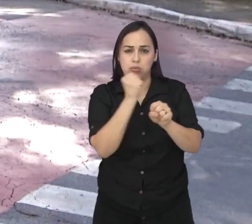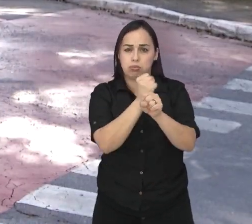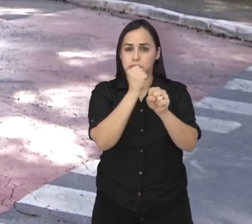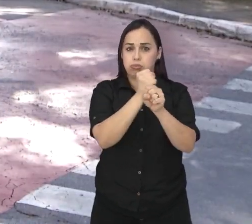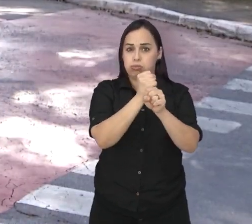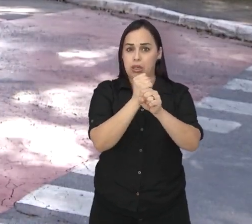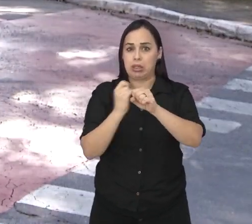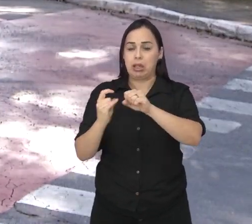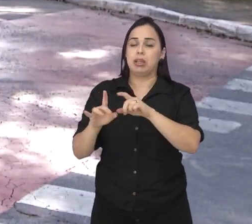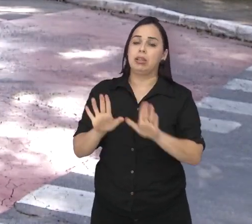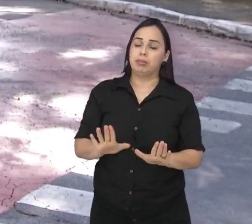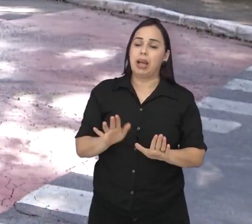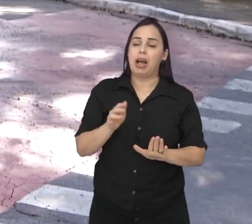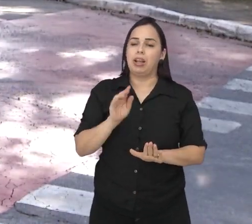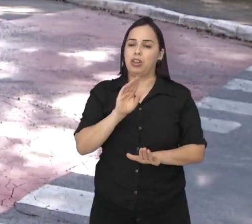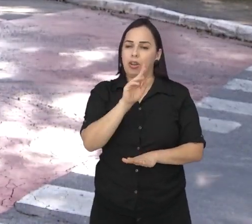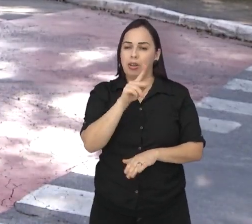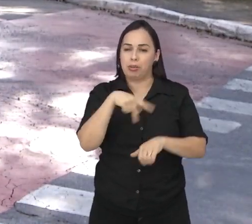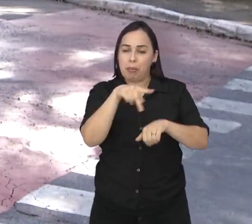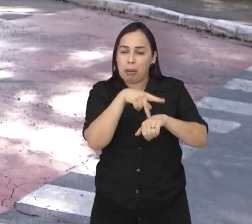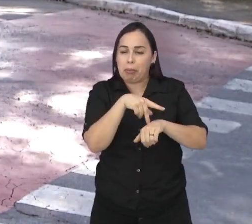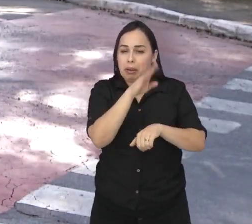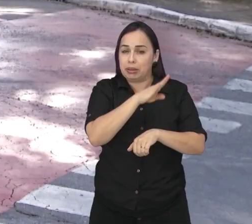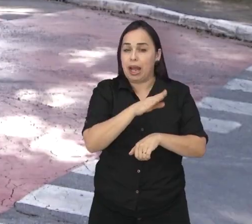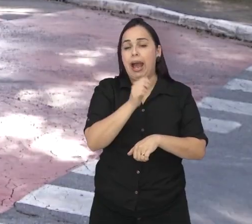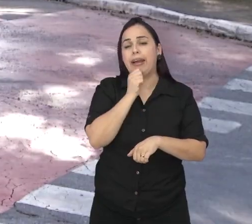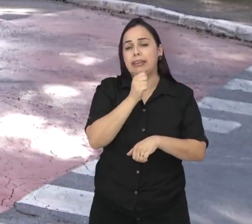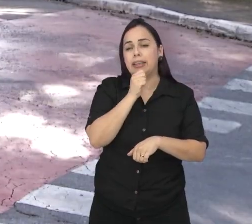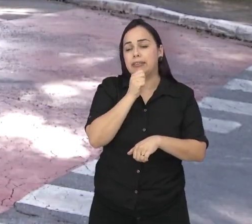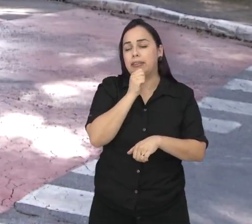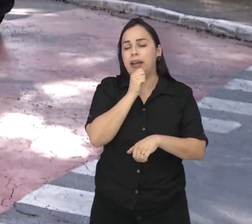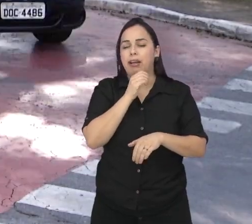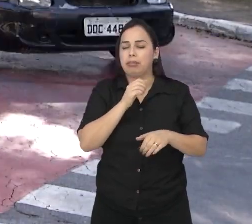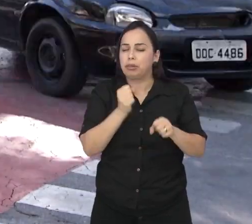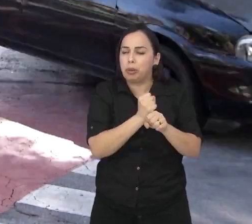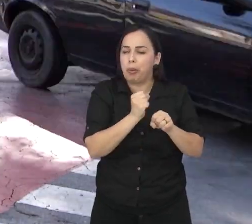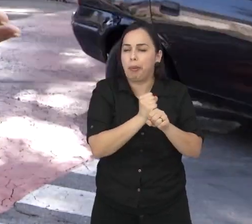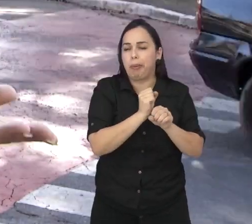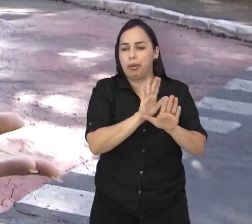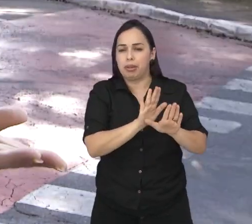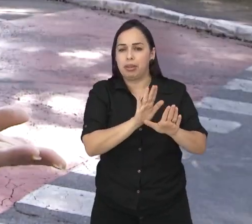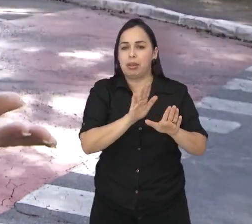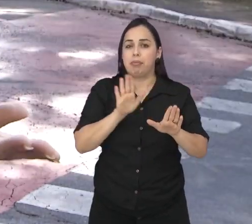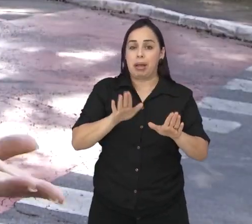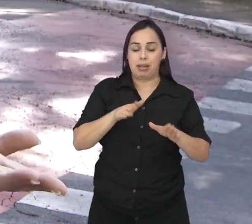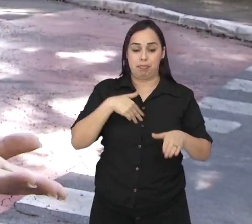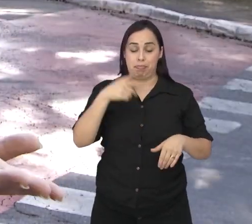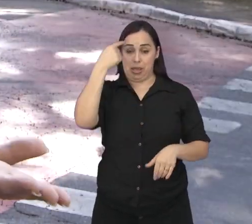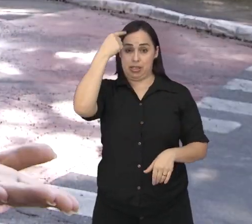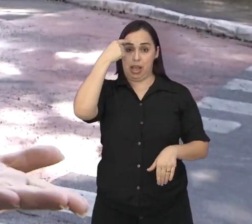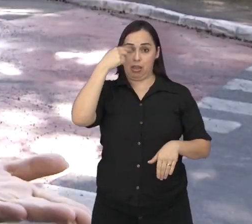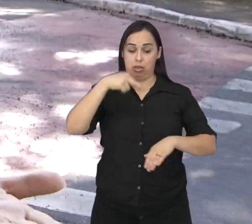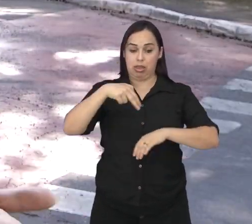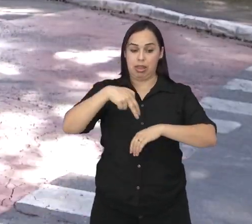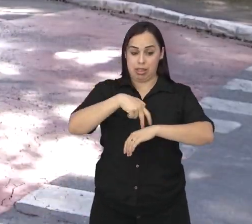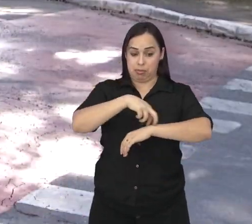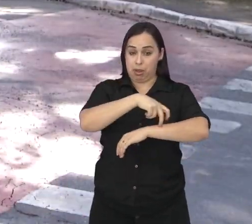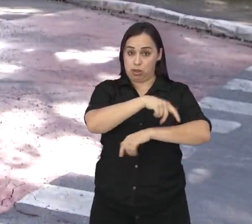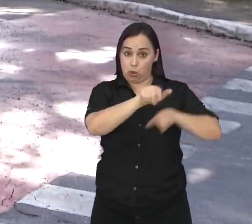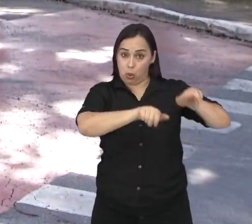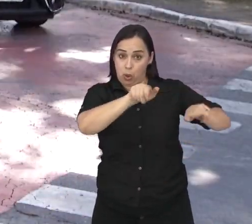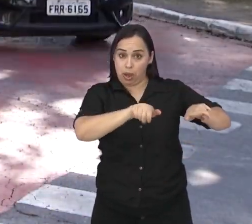estaiadas. Então a gente ainda está com esse modelo de cidade. Então não dá para construir também uma cidade para o pedestre, sendo que a gente ainda